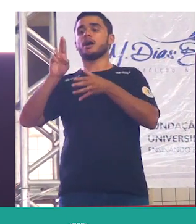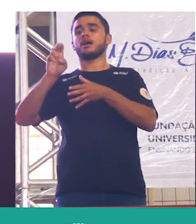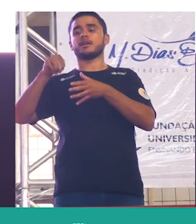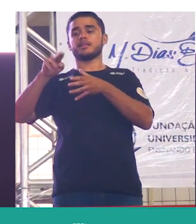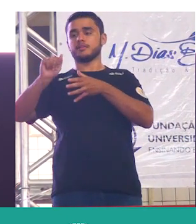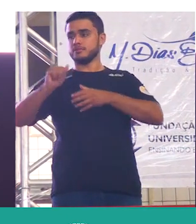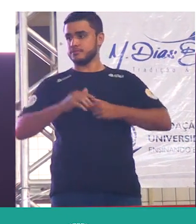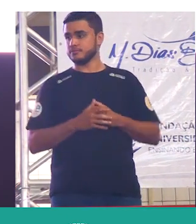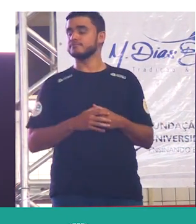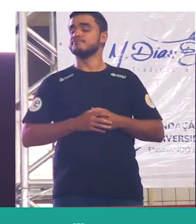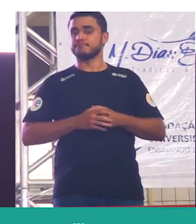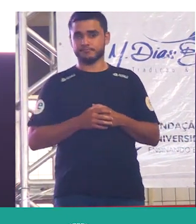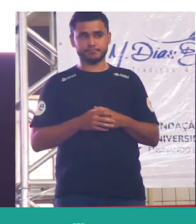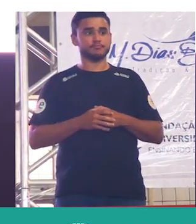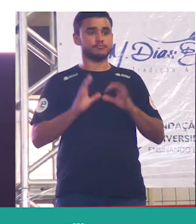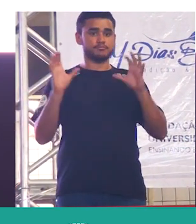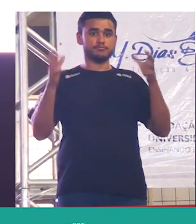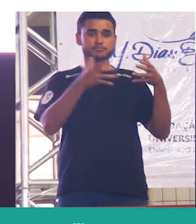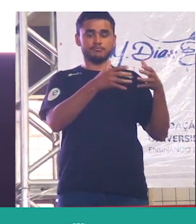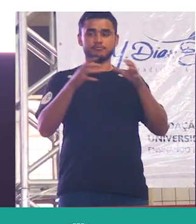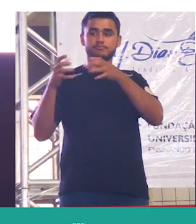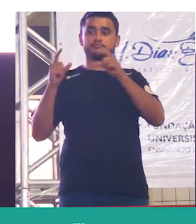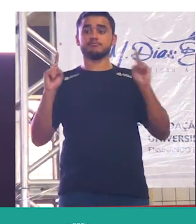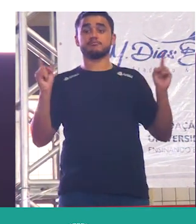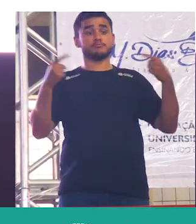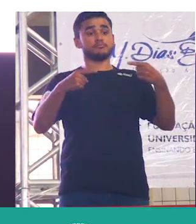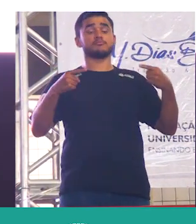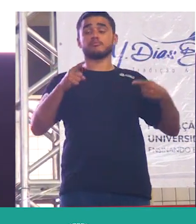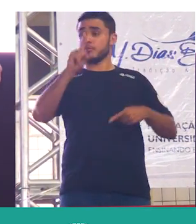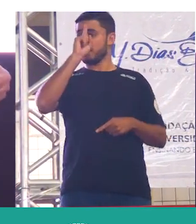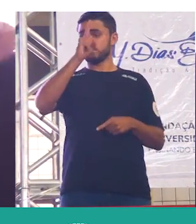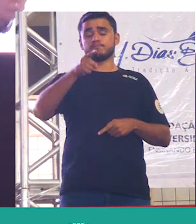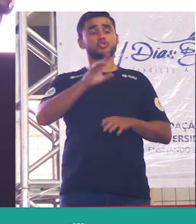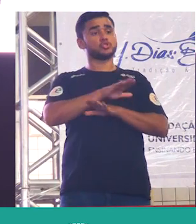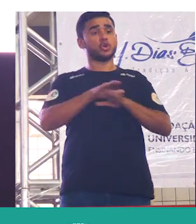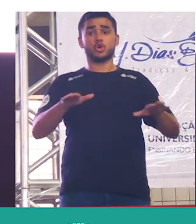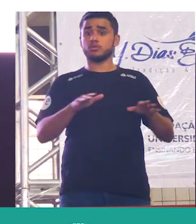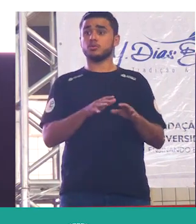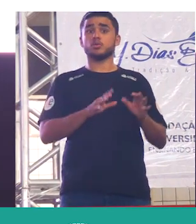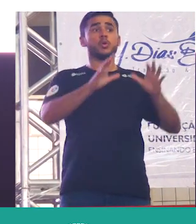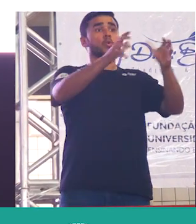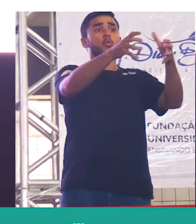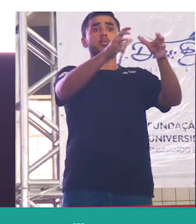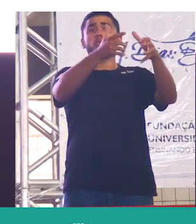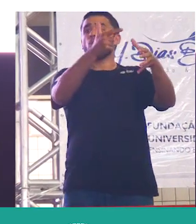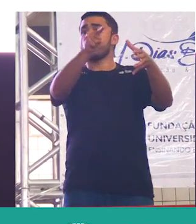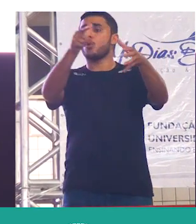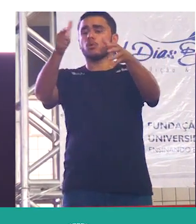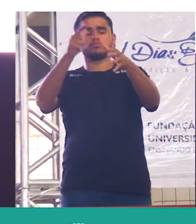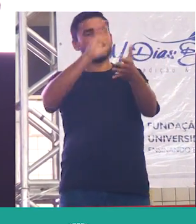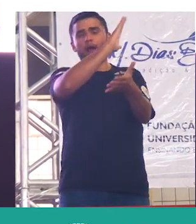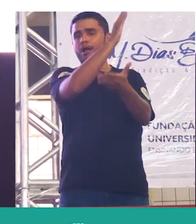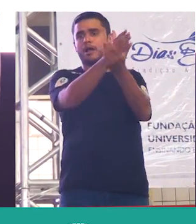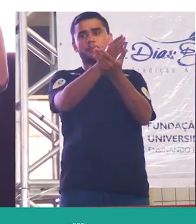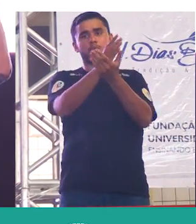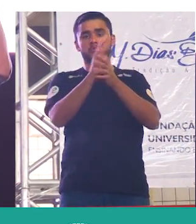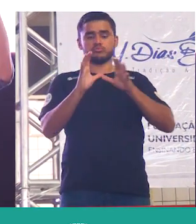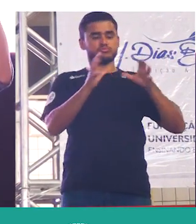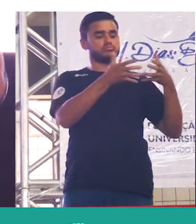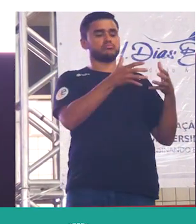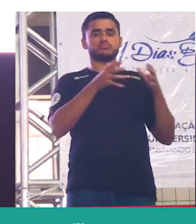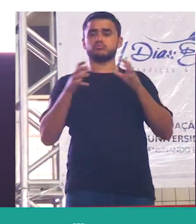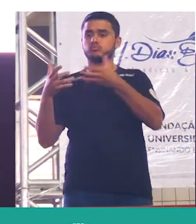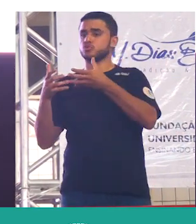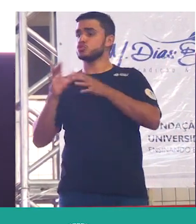Arena, pois foi esse AI2 que extinguiu todos os partidos que existiam antes e criou